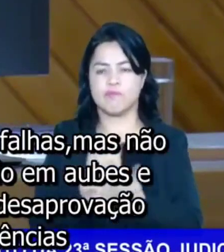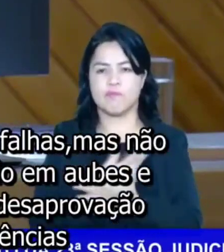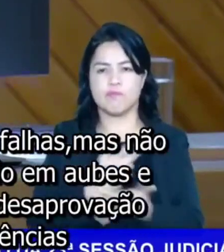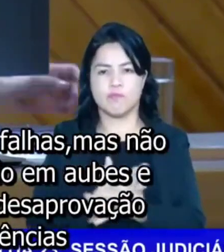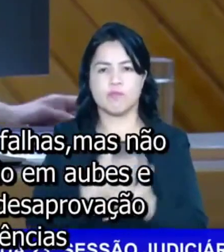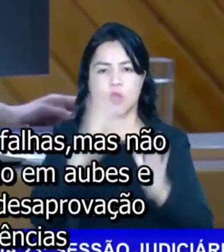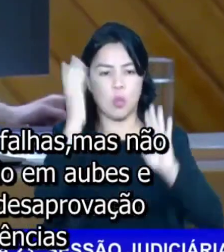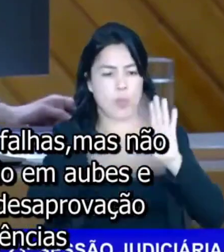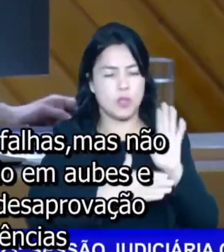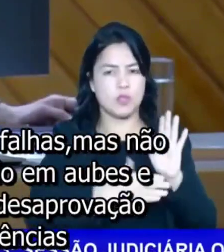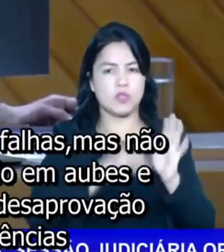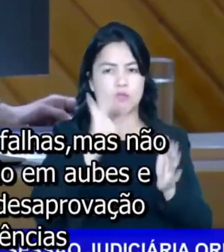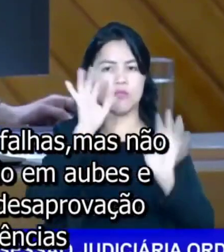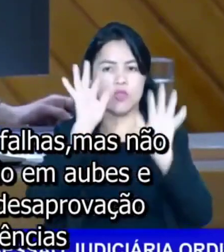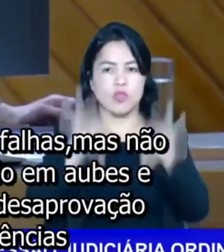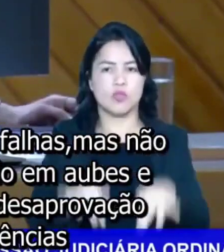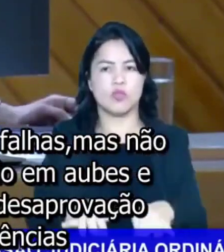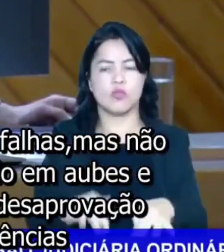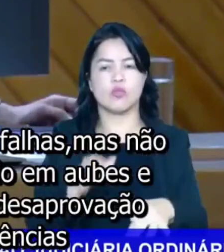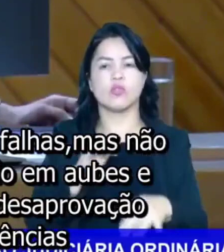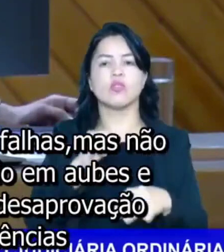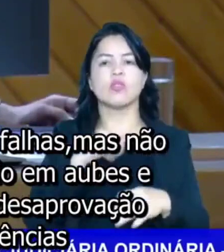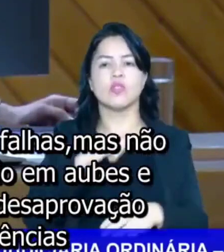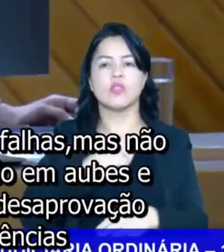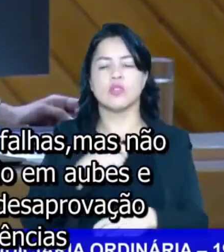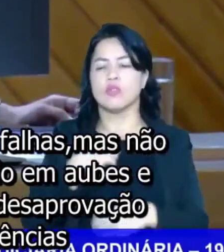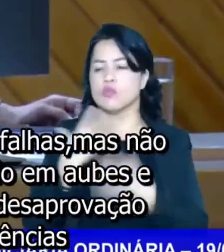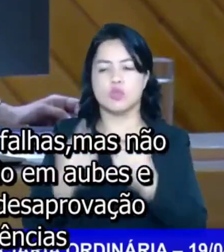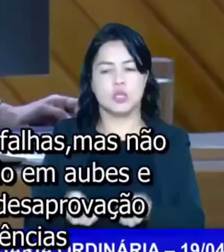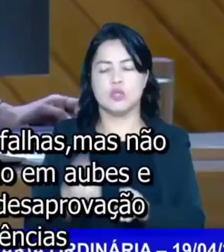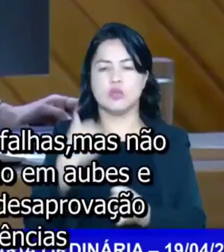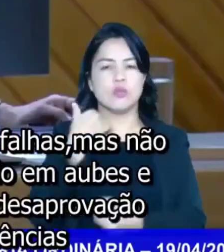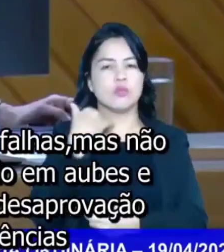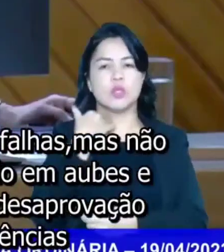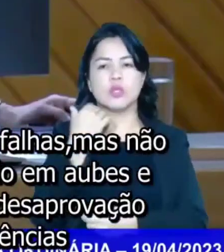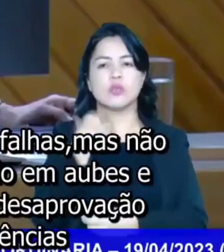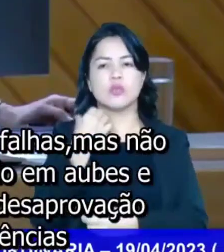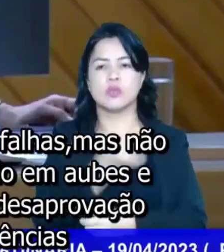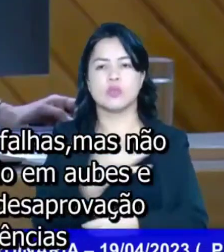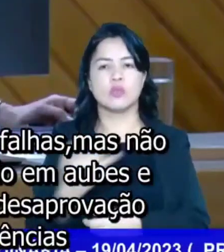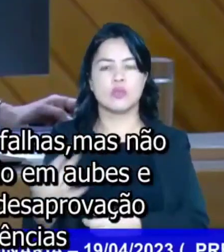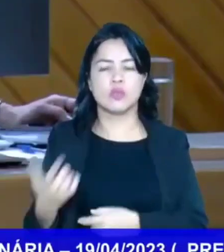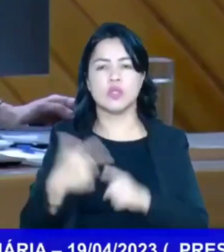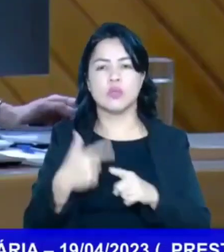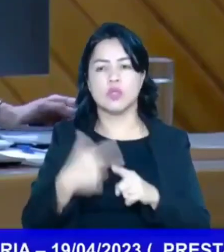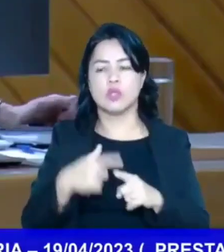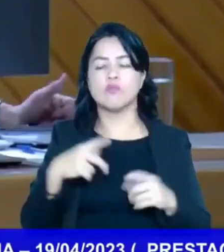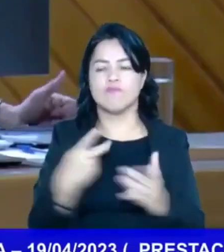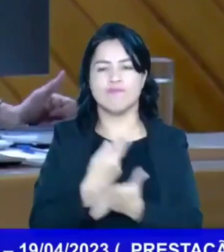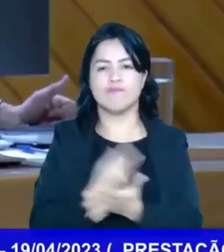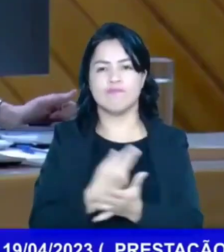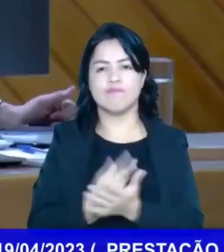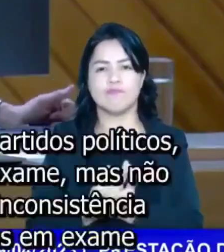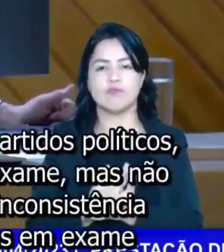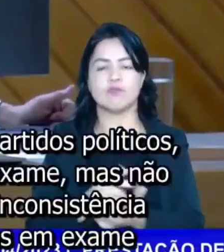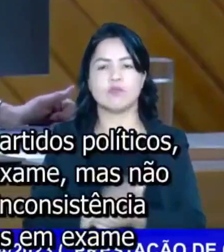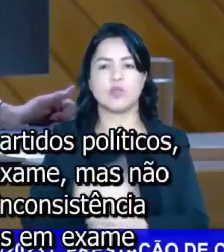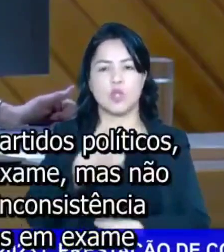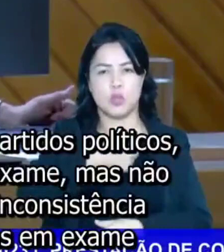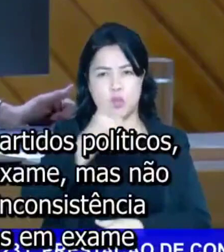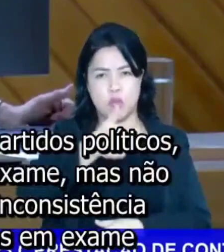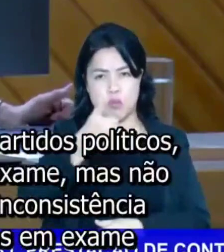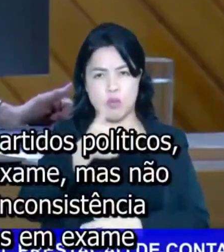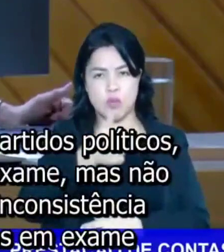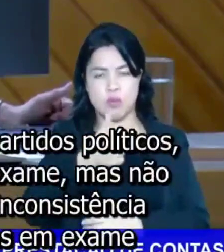parecer conclusivo, o NACEP, então, sugeriu a desaprovação das contas em razão das seguintes inconsistências. Primeiro,